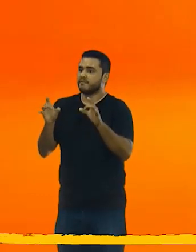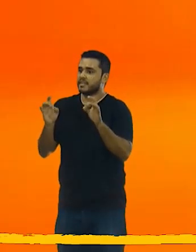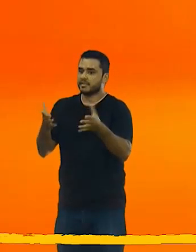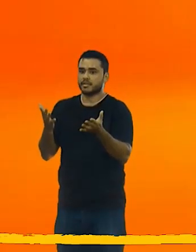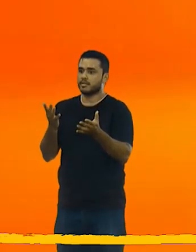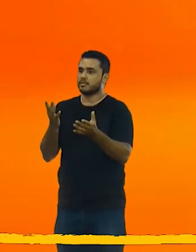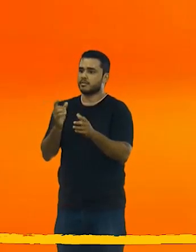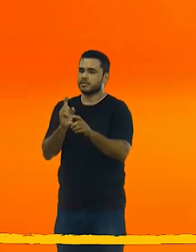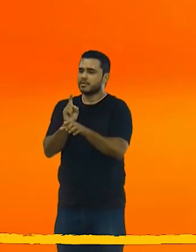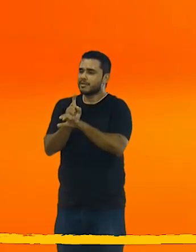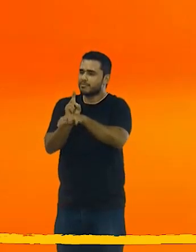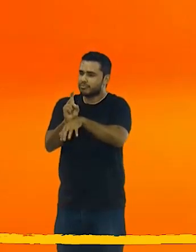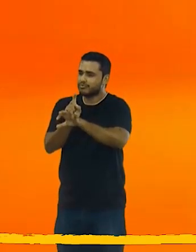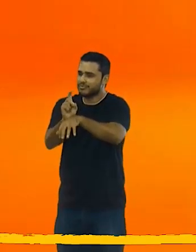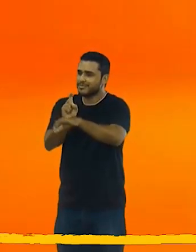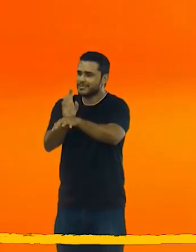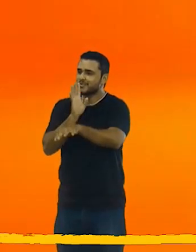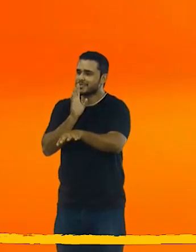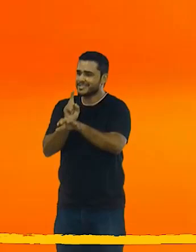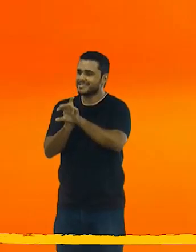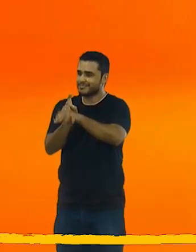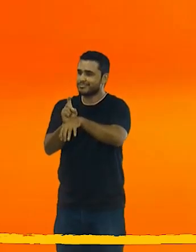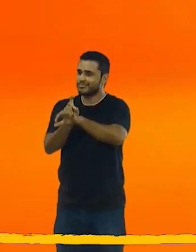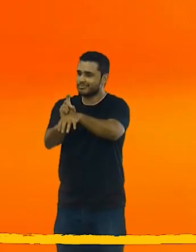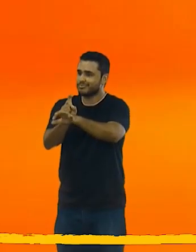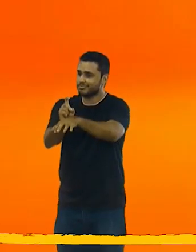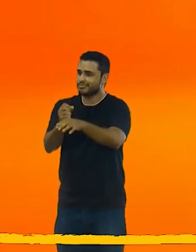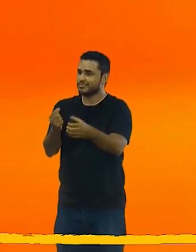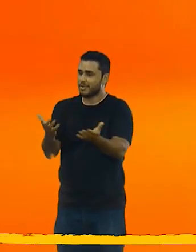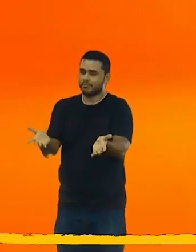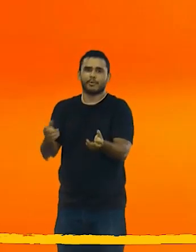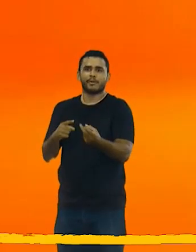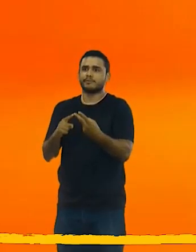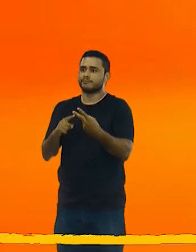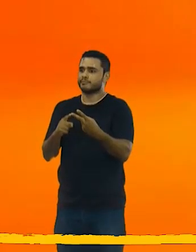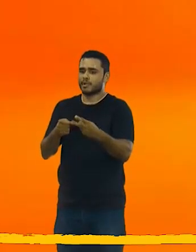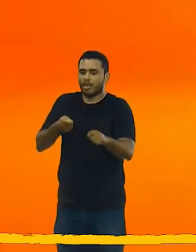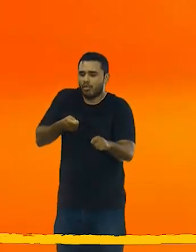herbicida, pesticidas, fungicidas, formicidas, que é o